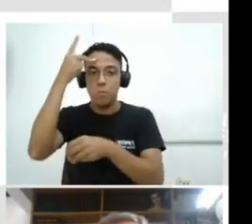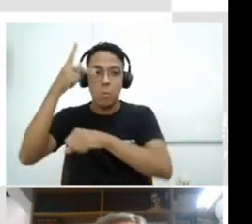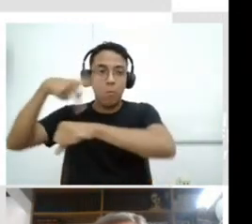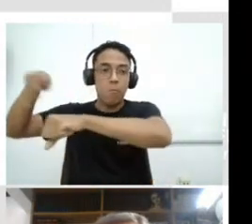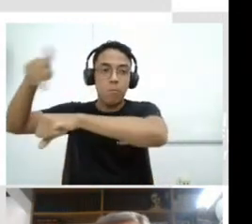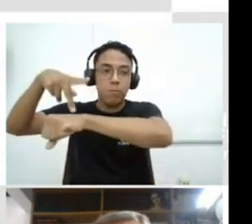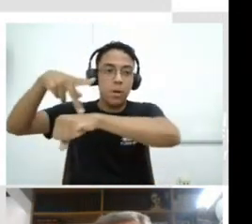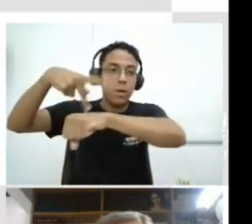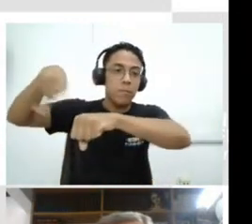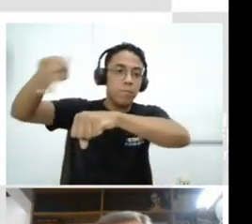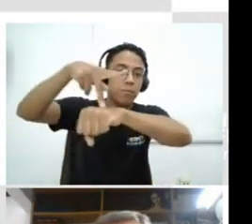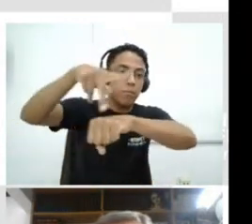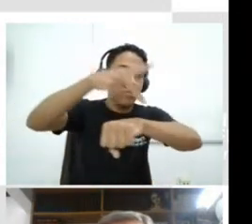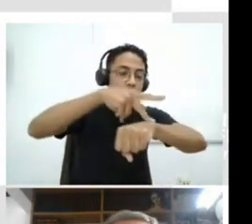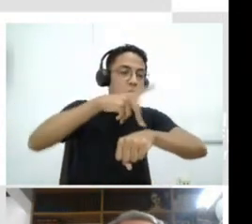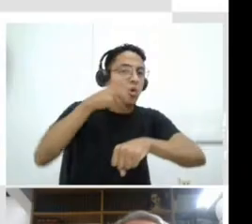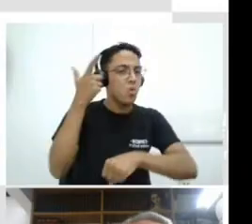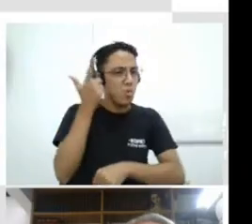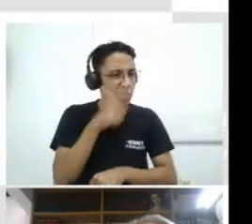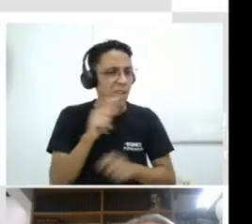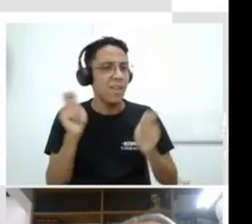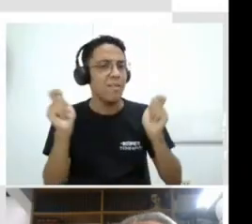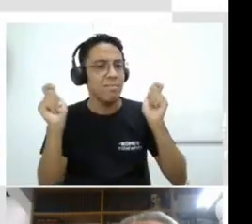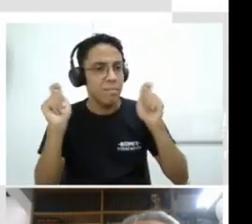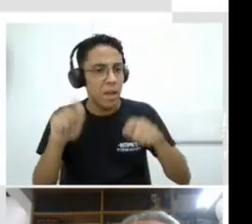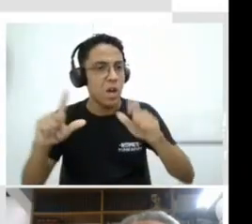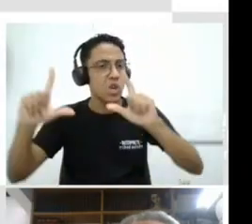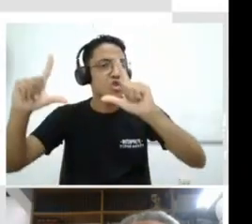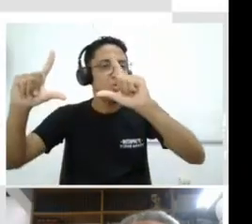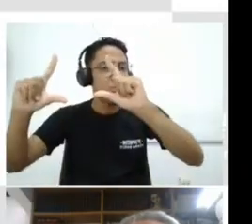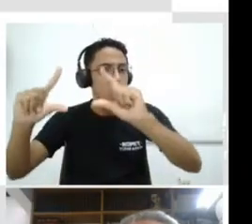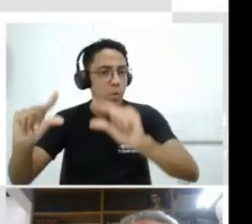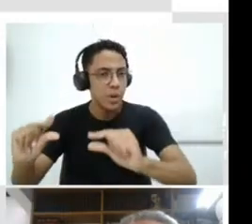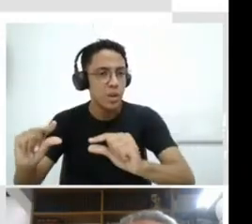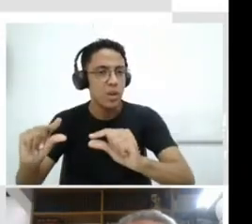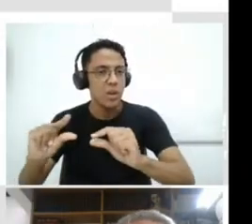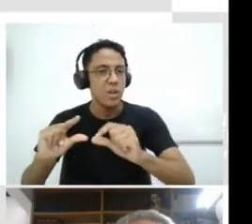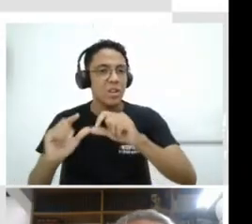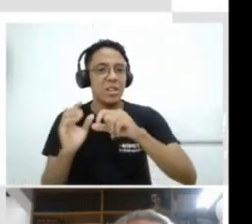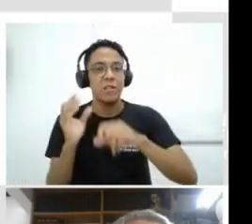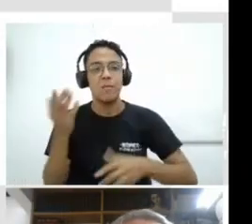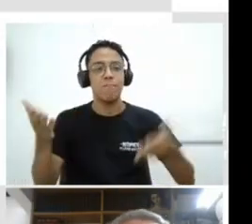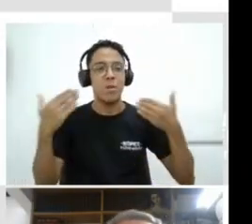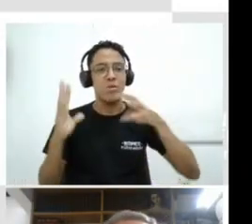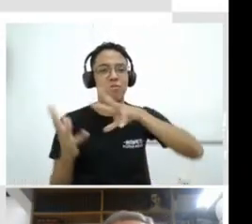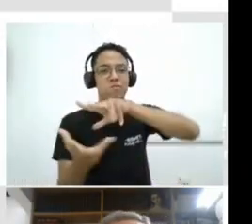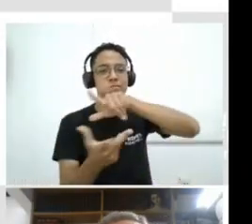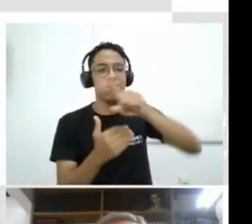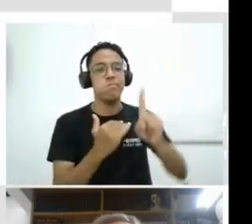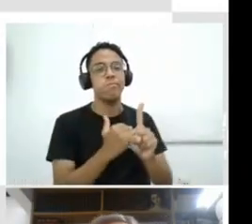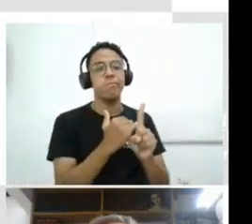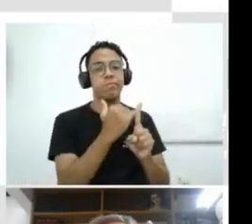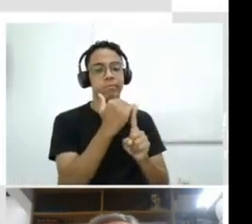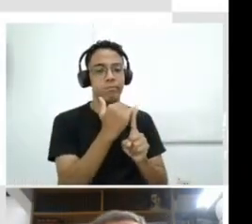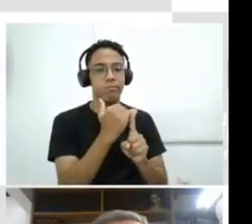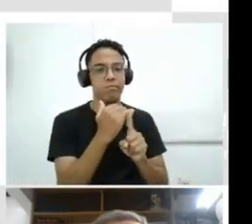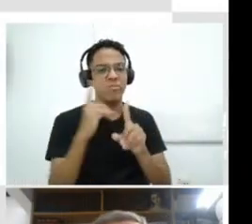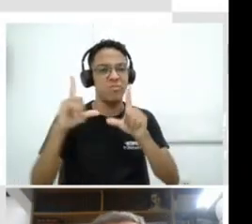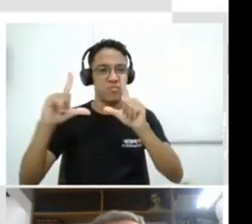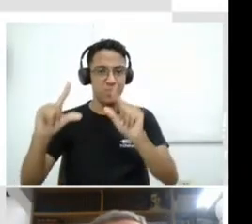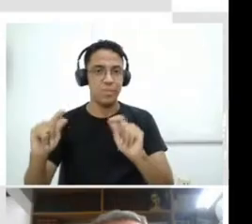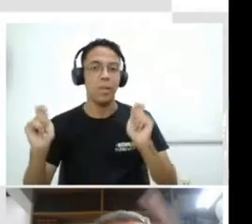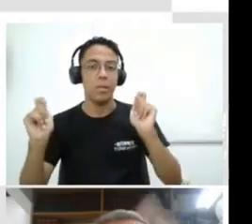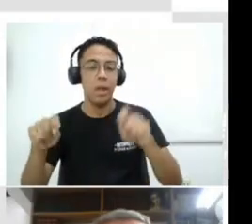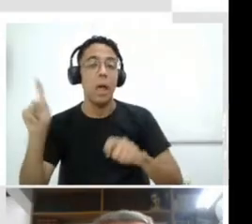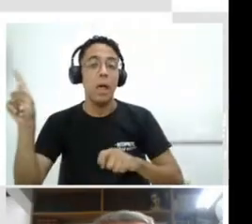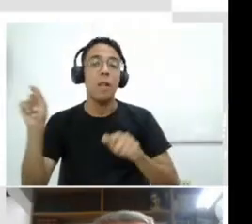de dominar, de conter o aquecimento global. Né? Então, o que ele pergunta? Ele fez